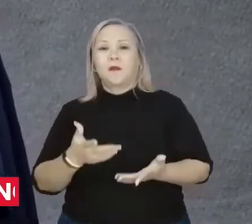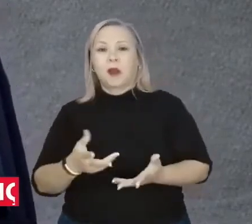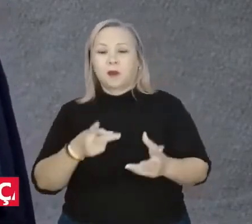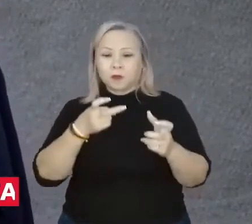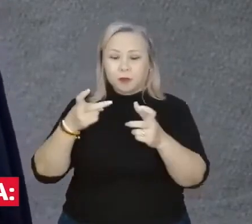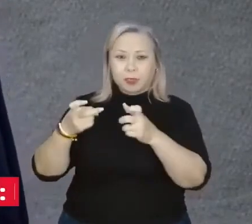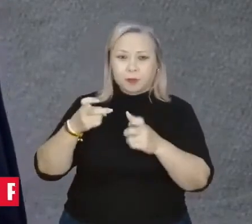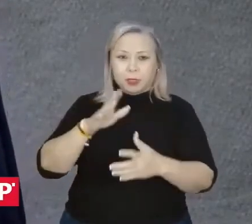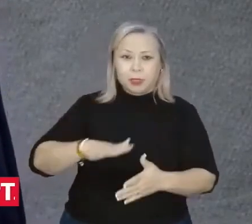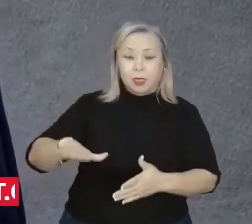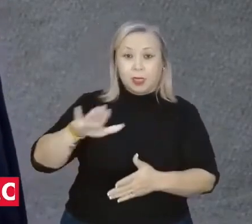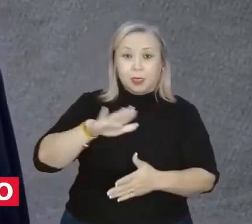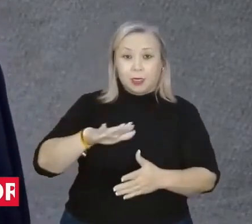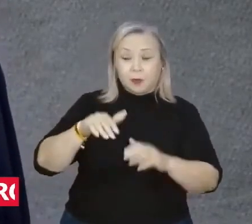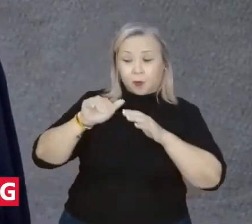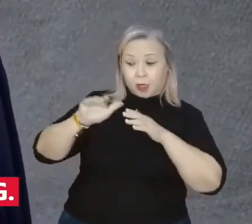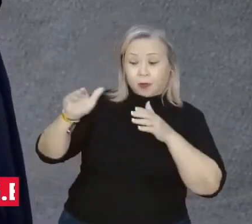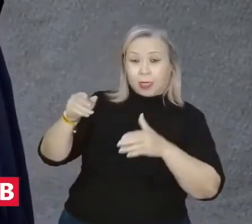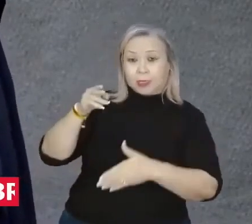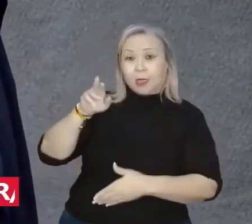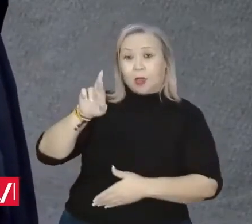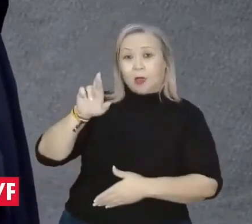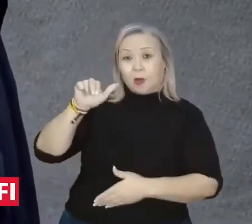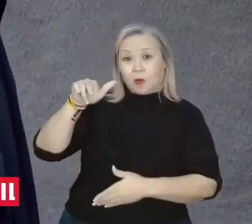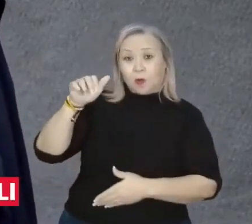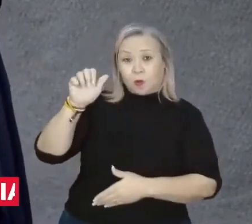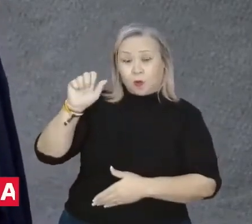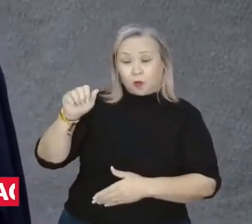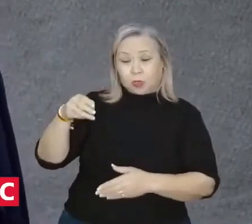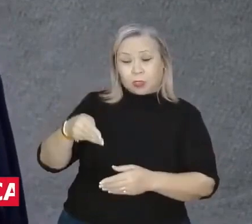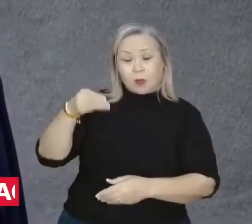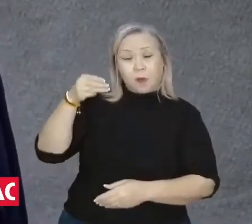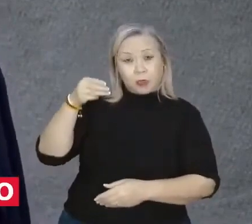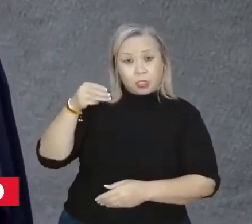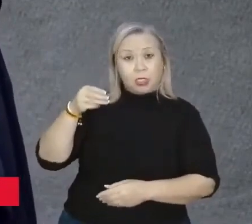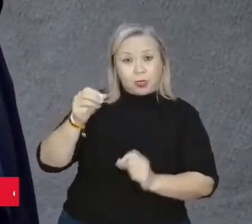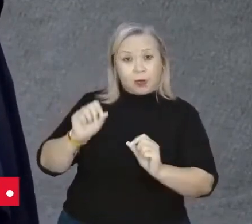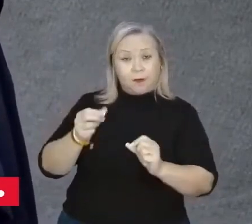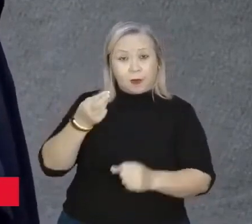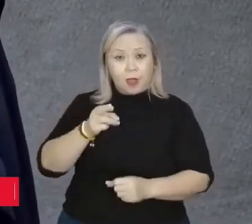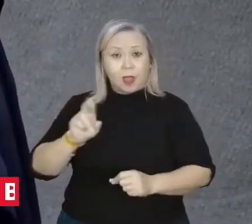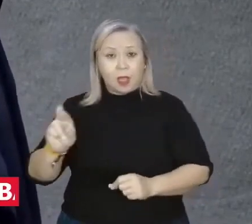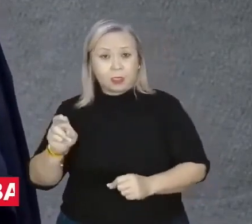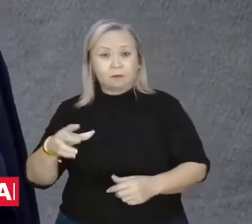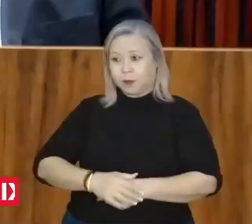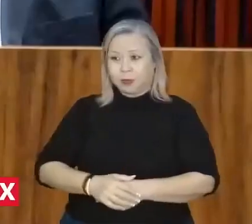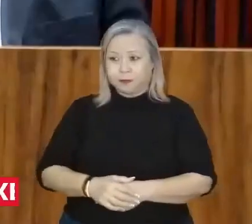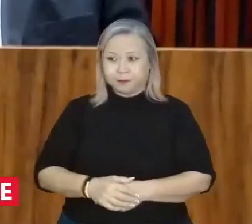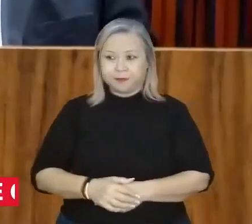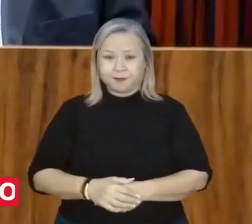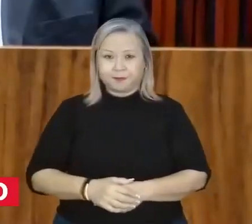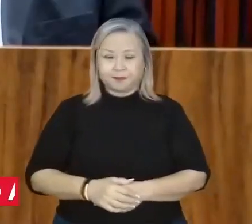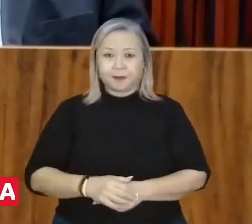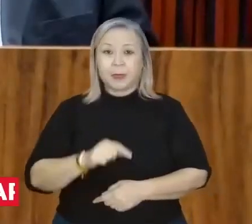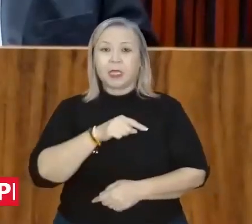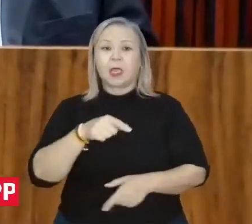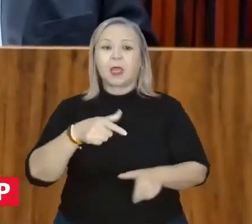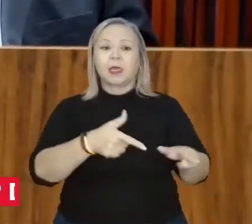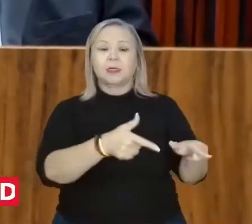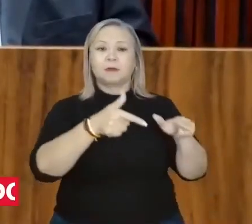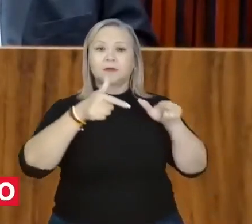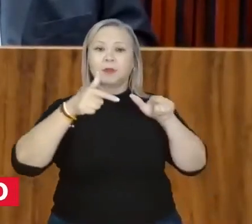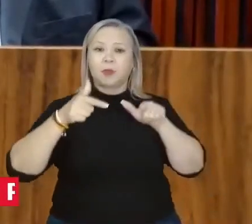por meio das urnas eletrônicas, verdadeiro motivo de orgulho e patrimônio nacional. Essa